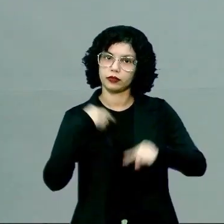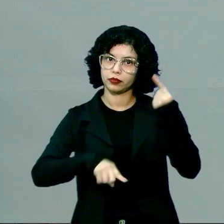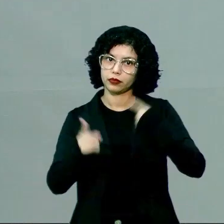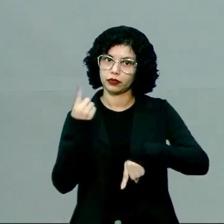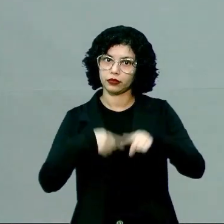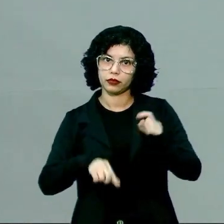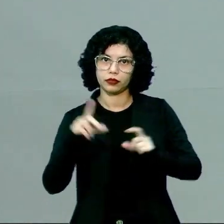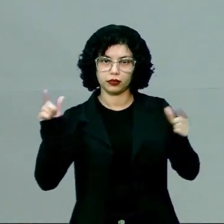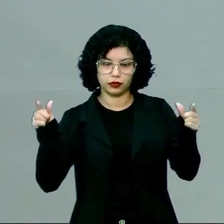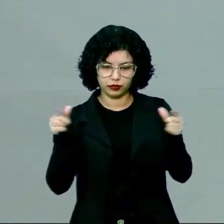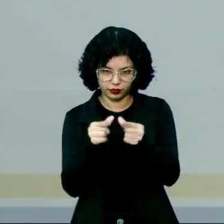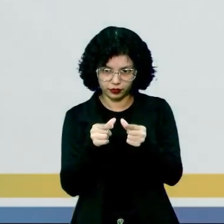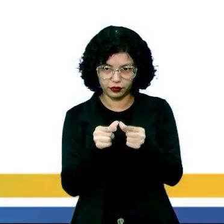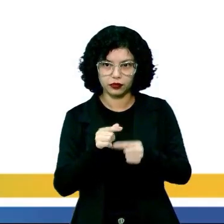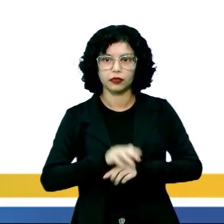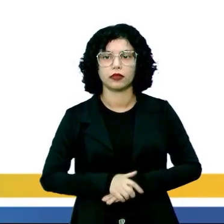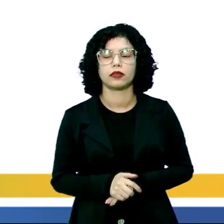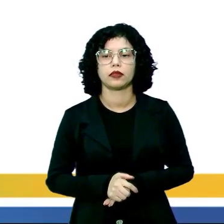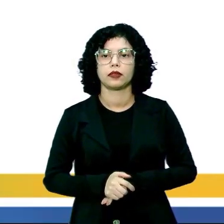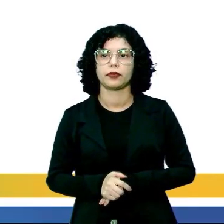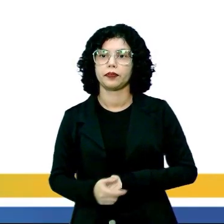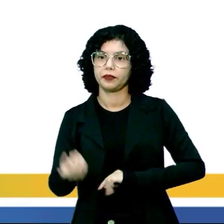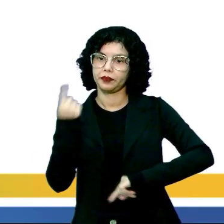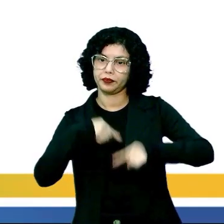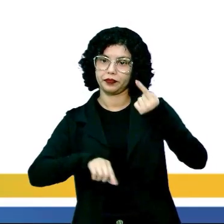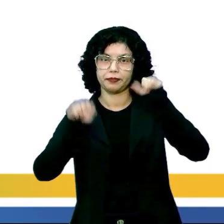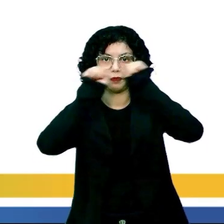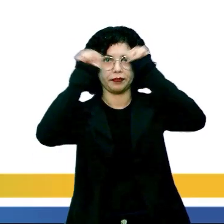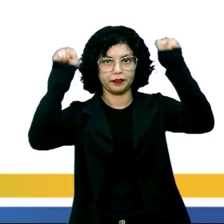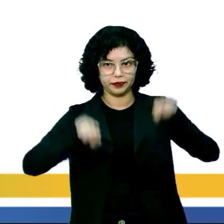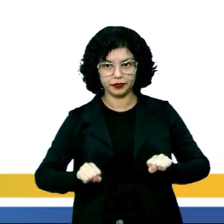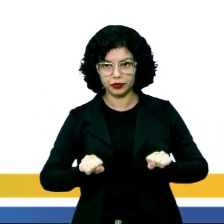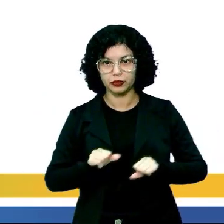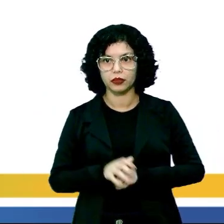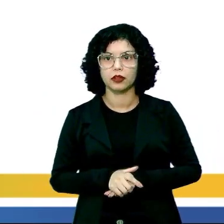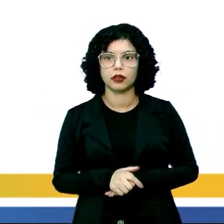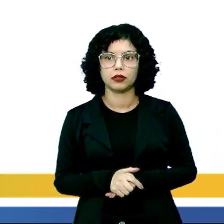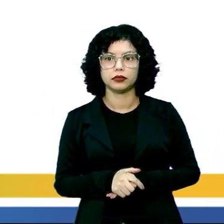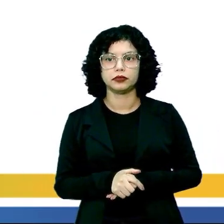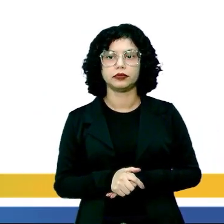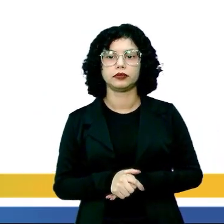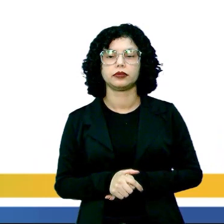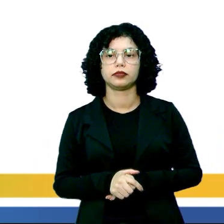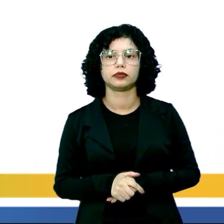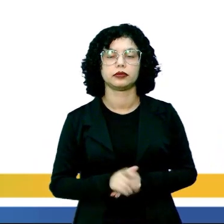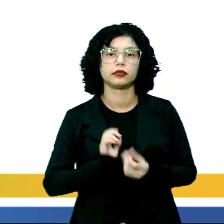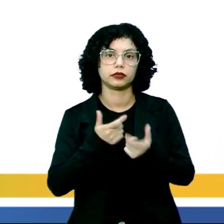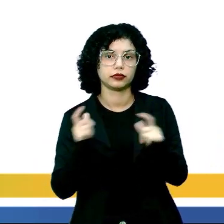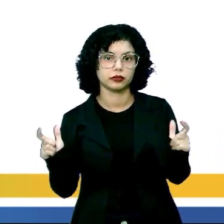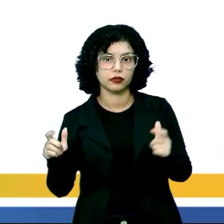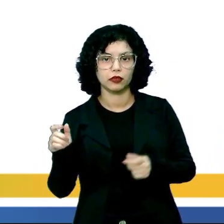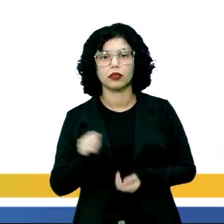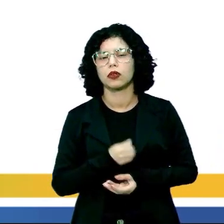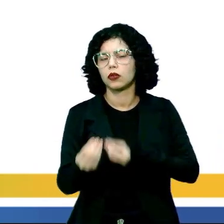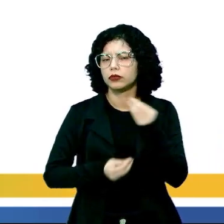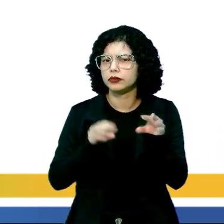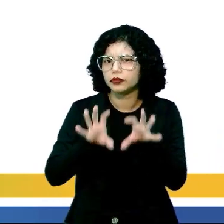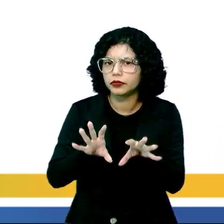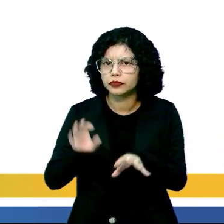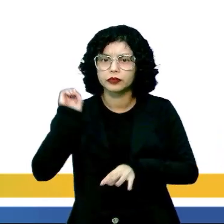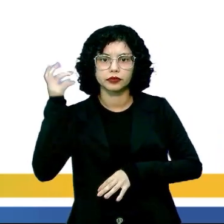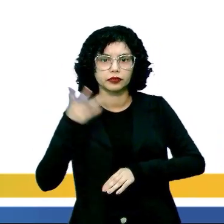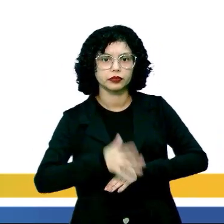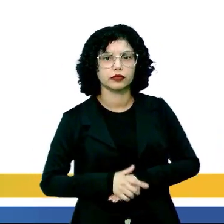circulação pequena, e temos a circulação sistêmica, né, que é conhecido como circulação grande. Como assim? Como é que